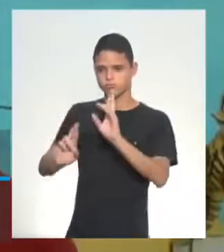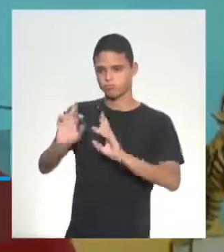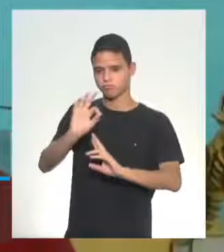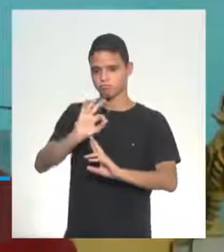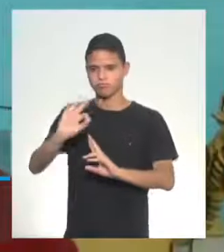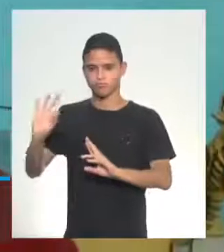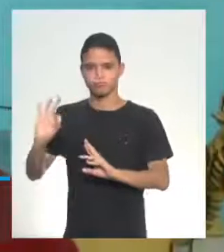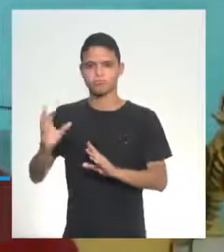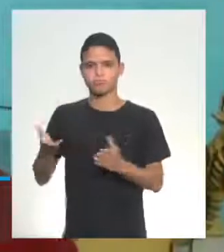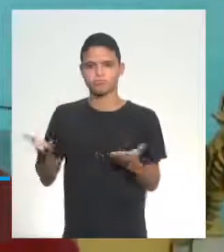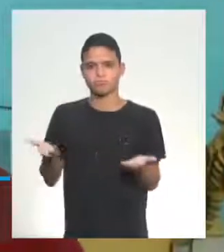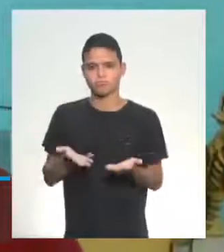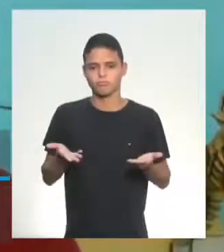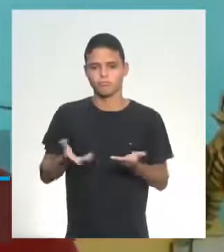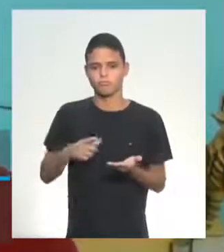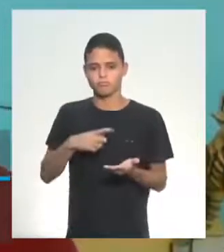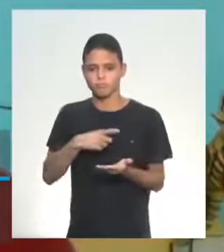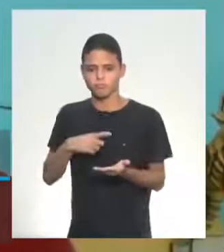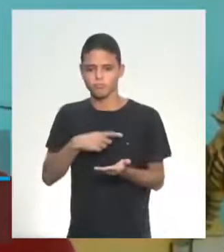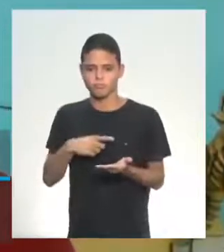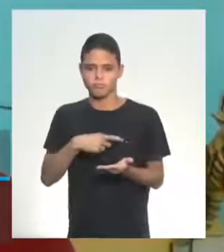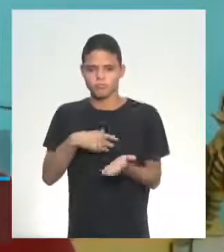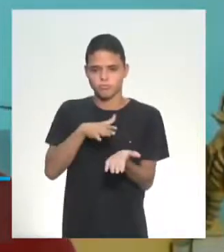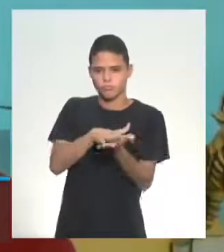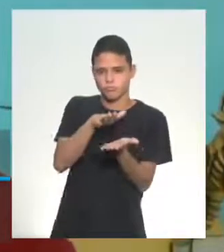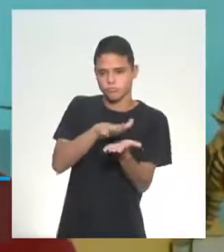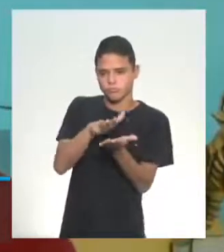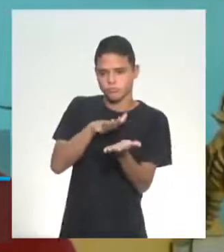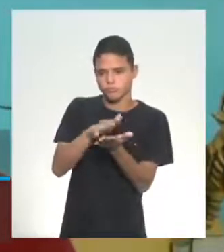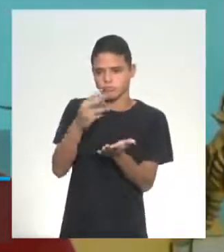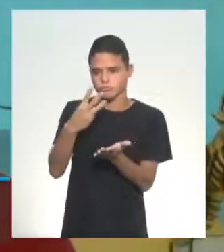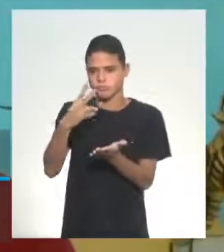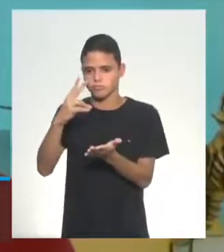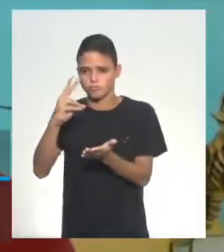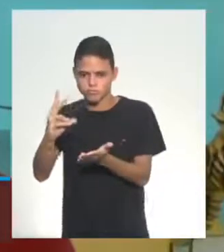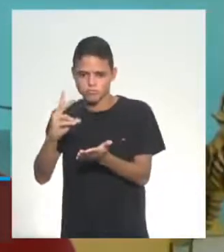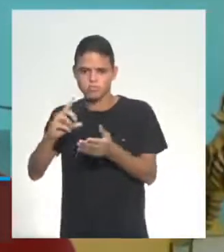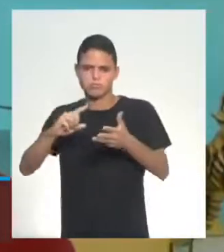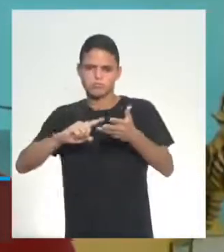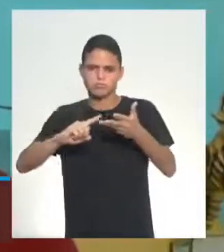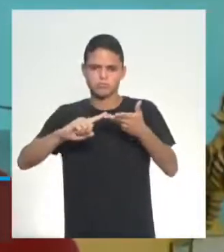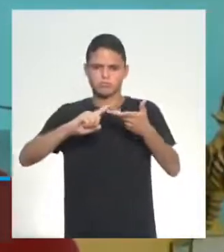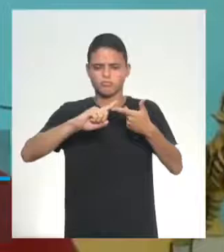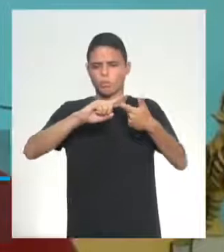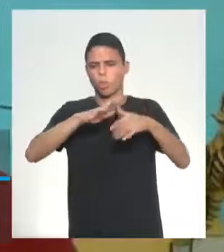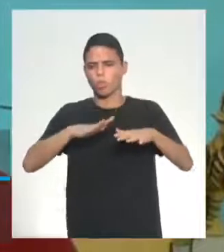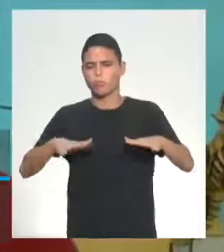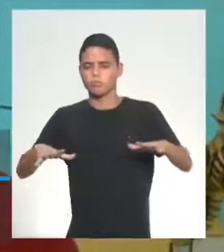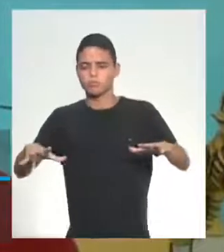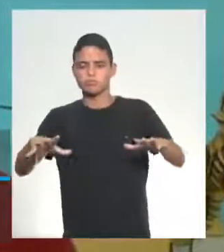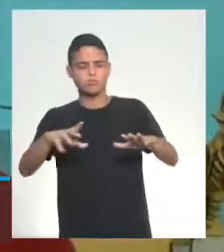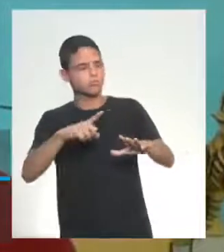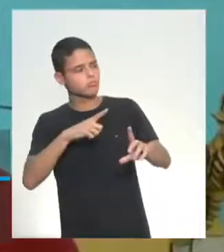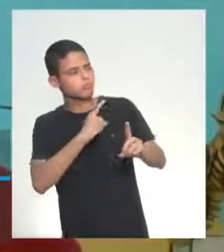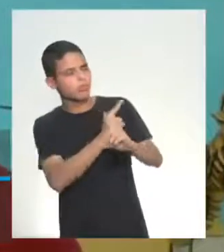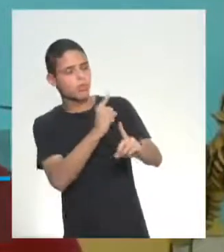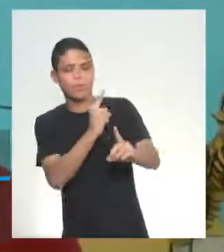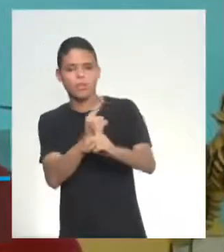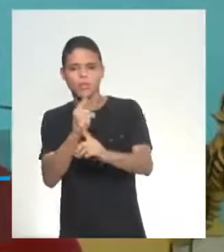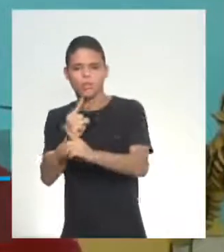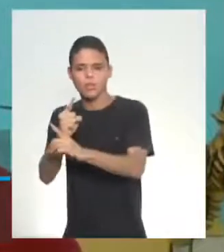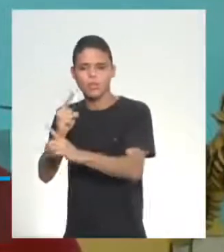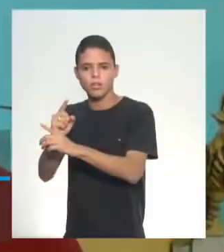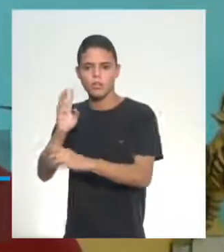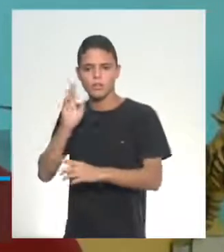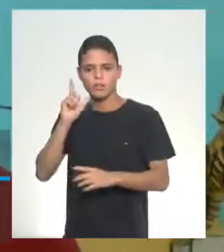tem a utilização do 3D em diversos setores, diversos ramos da sociedade, de forma muito eficiente